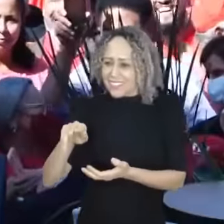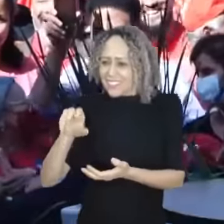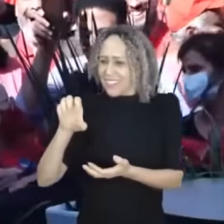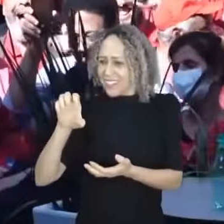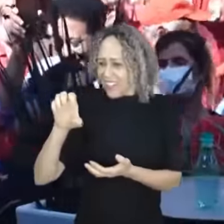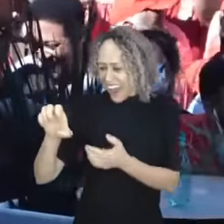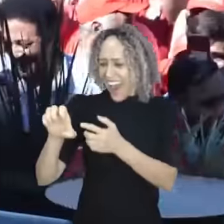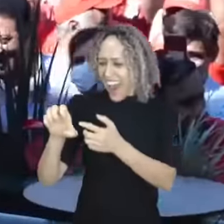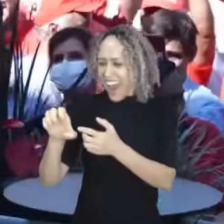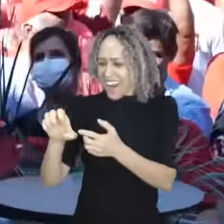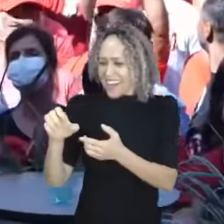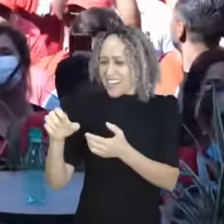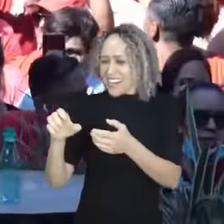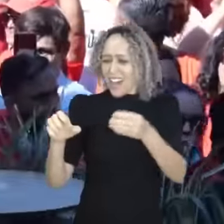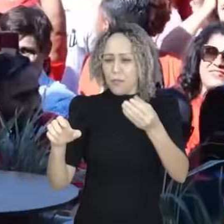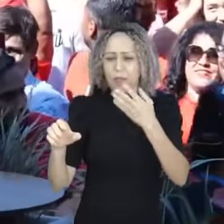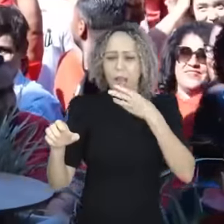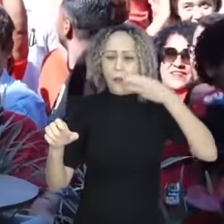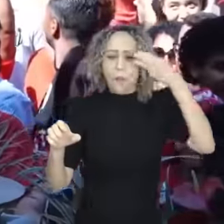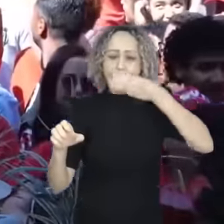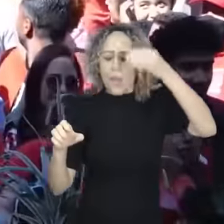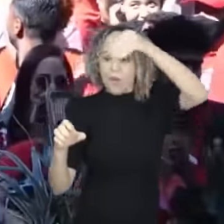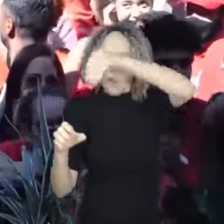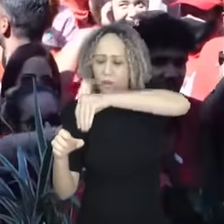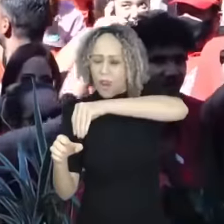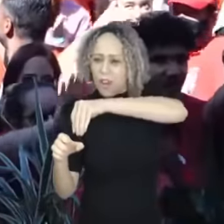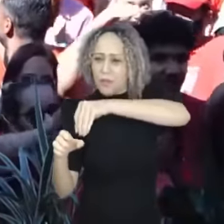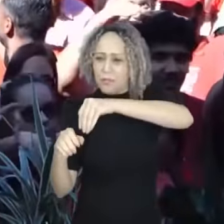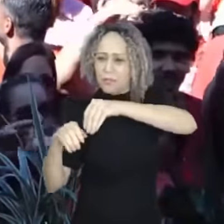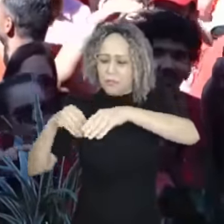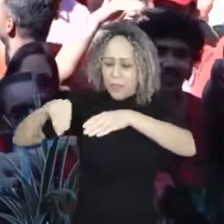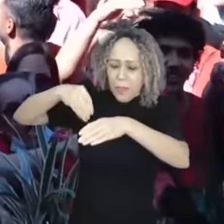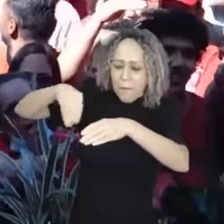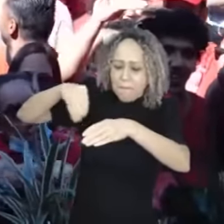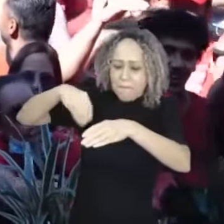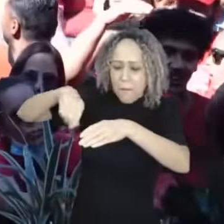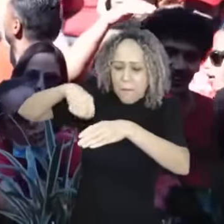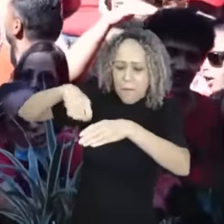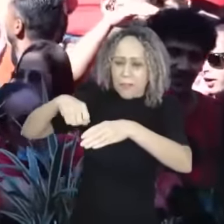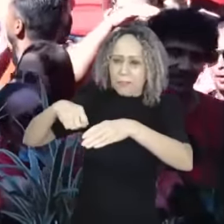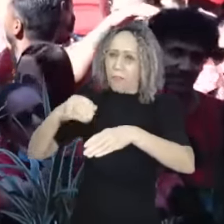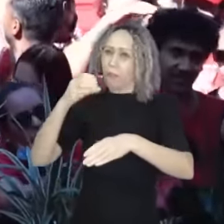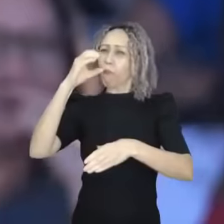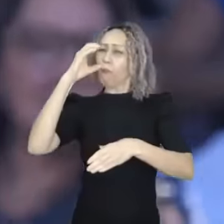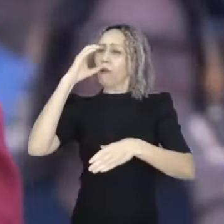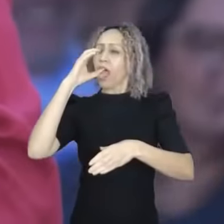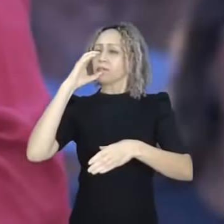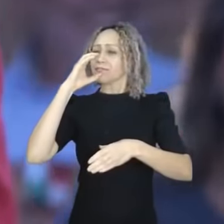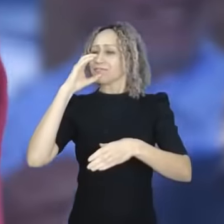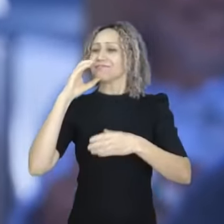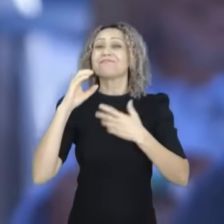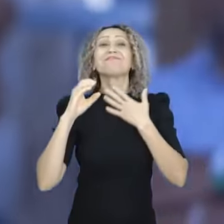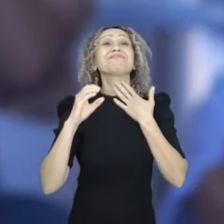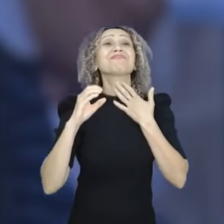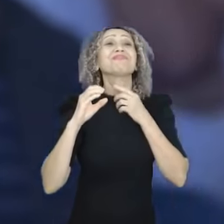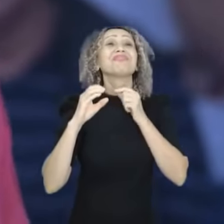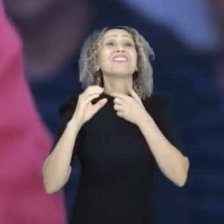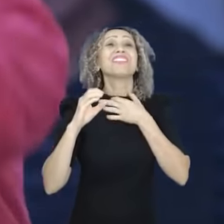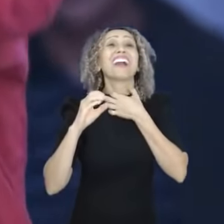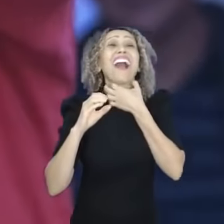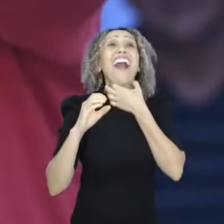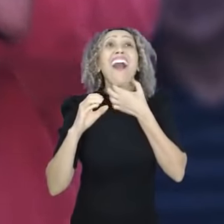mel, um conhaque drer com mel. Rapaz, a minha garganta ficava boa pro resto do mês. Agora,